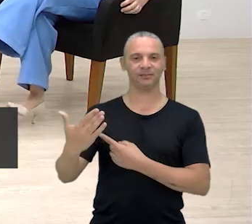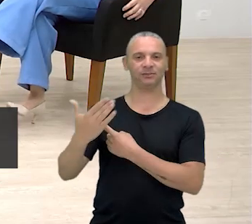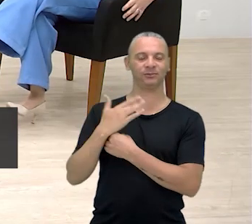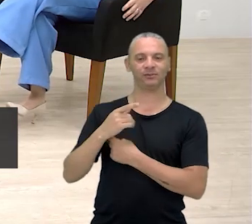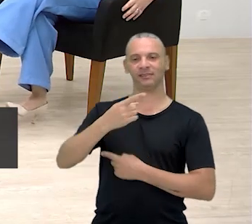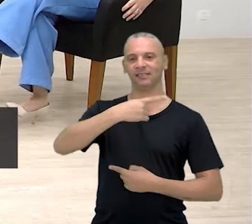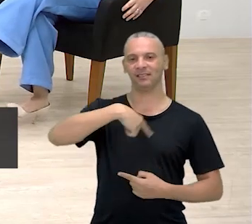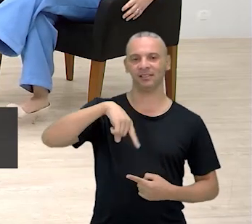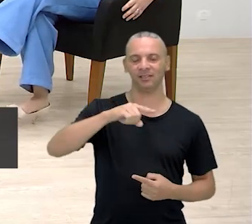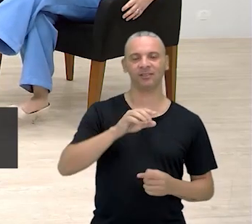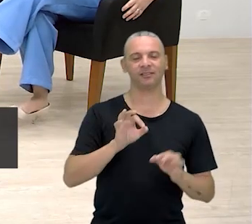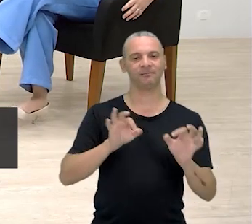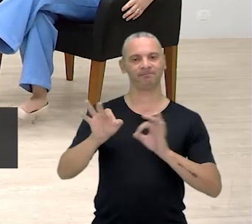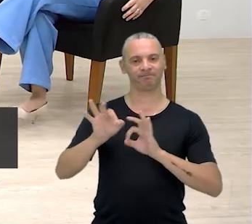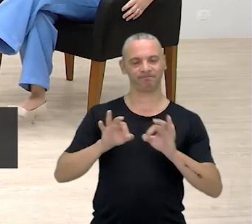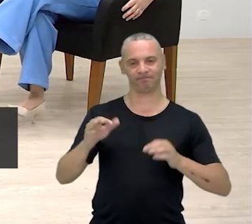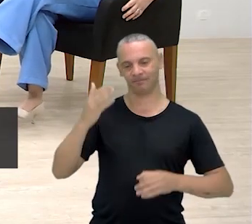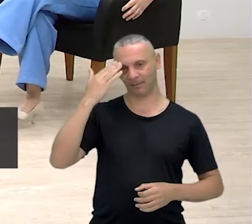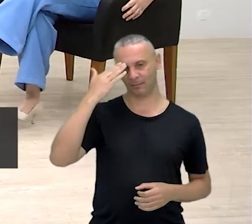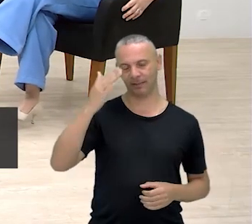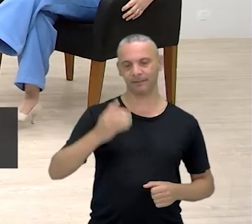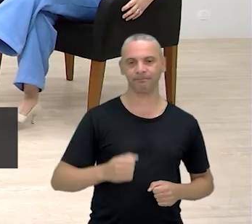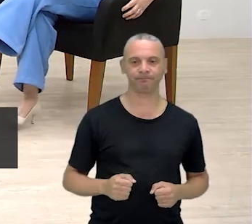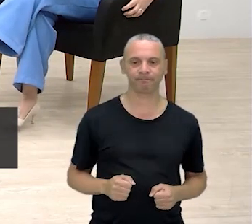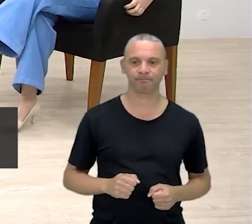gente a fazer um programa. Obrigada.